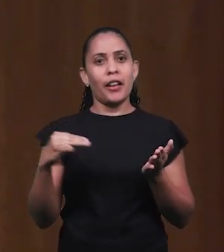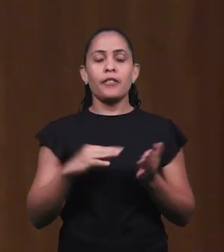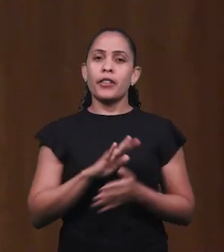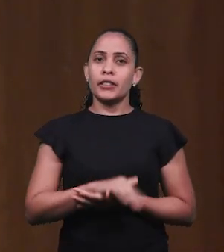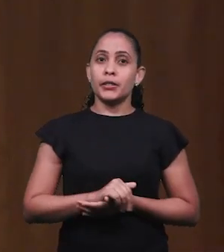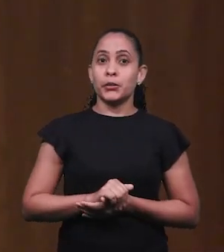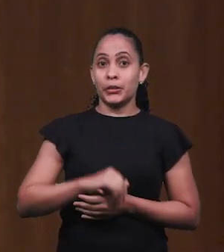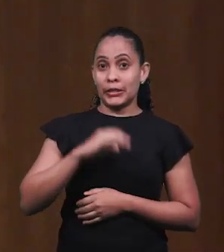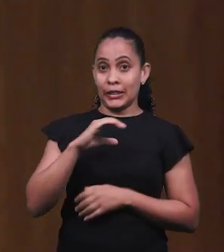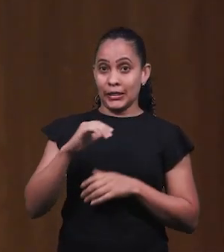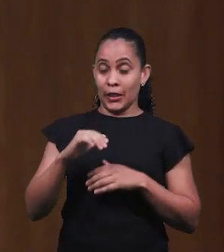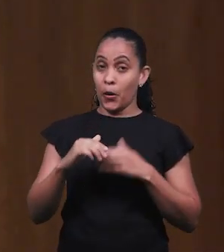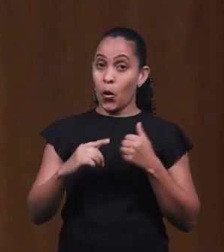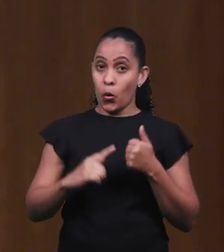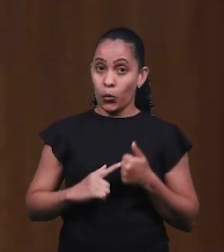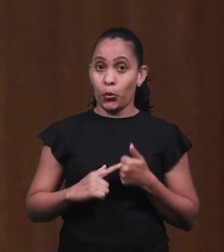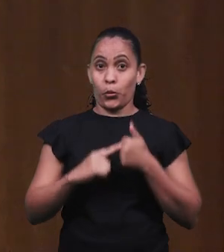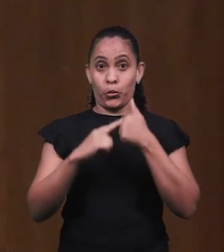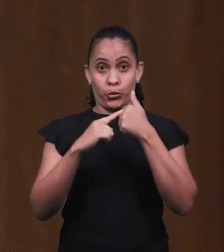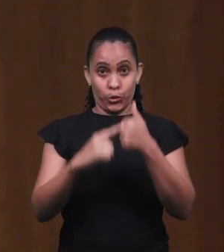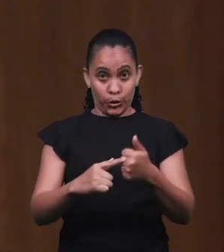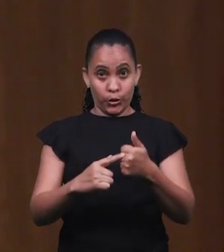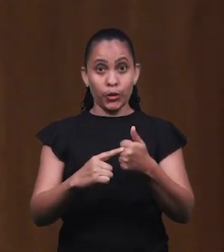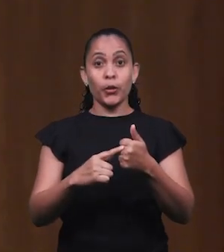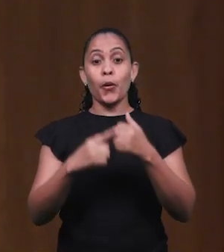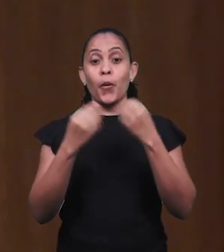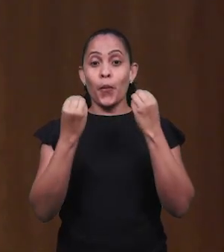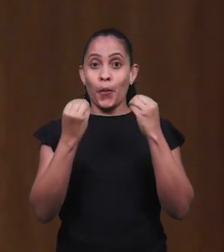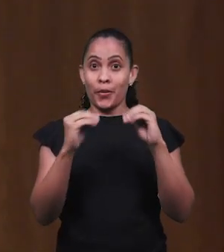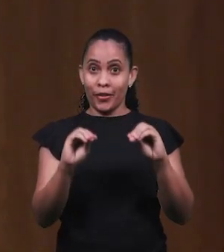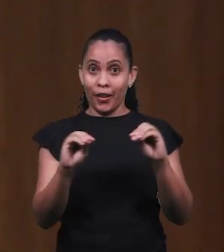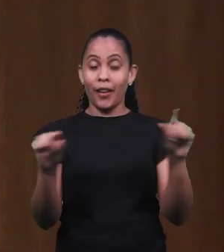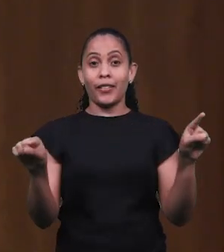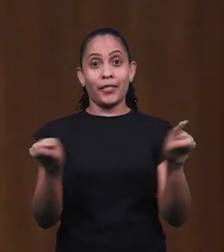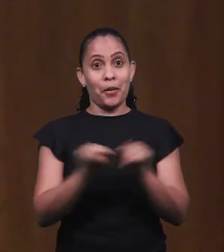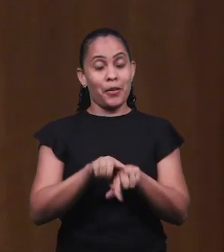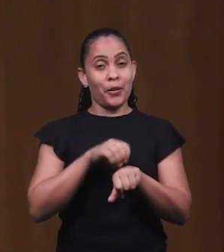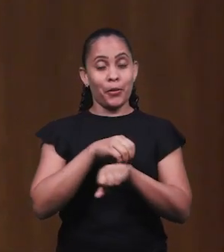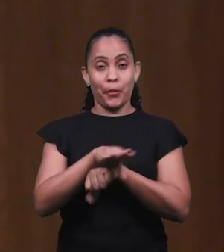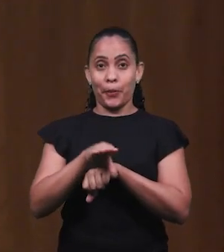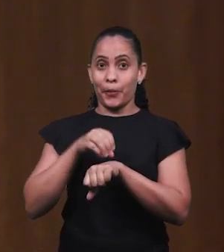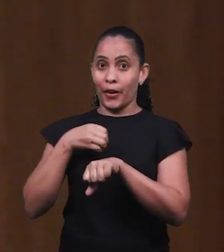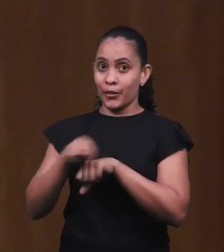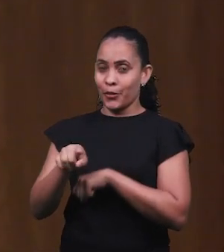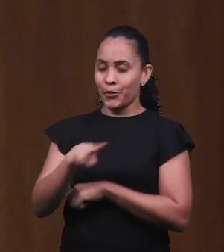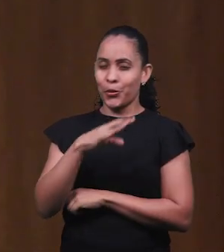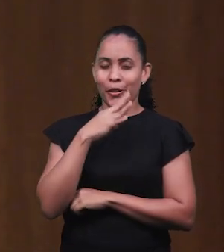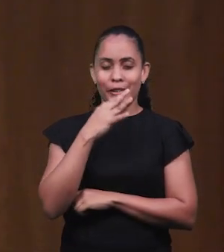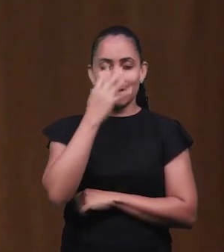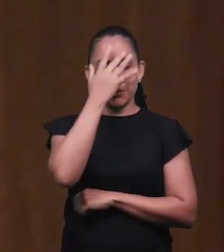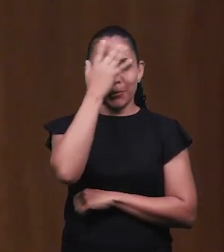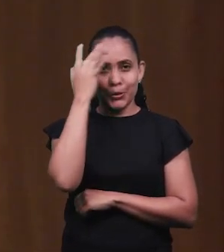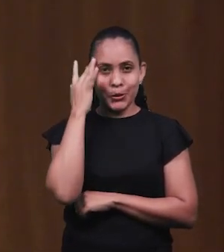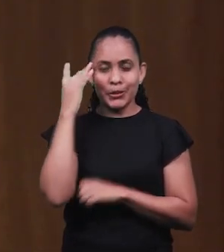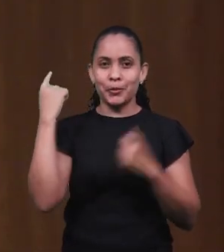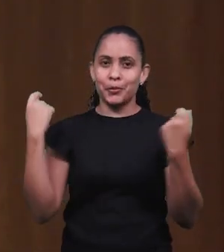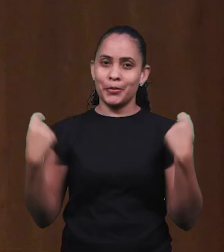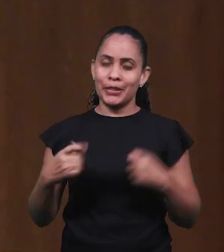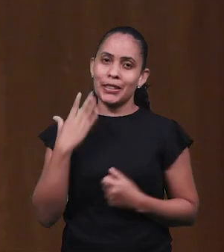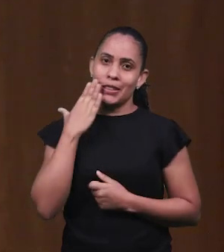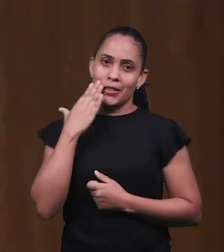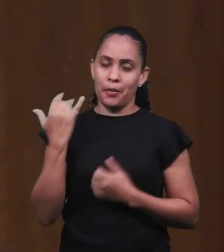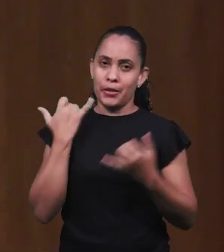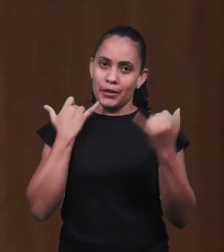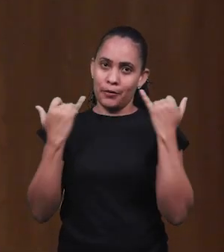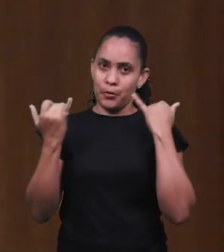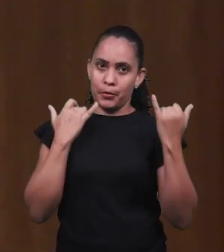3C, curtir, comentar e compartilhar, porque eu tenho certeza que você conhece gente que precisa dessa informação que nós